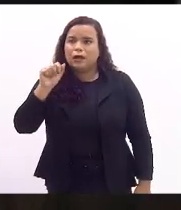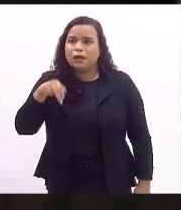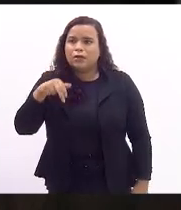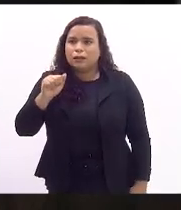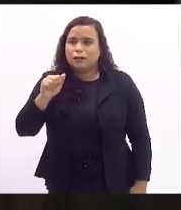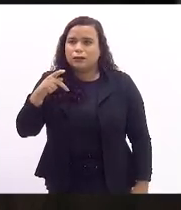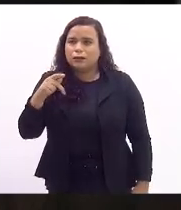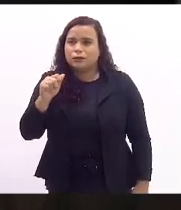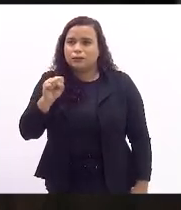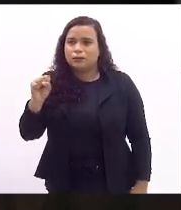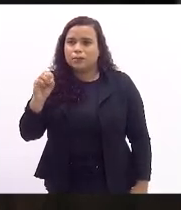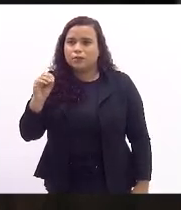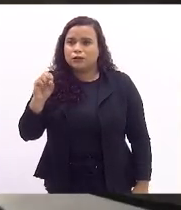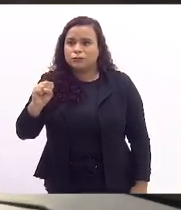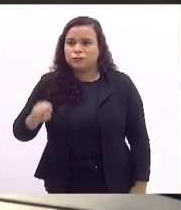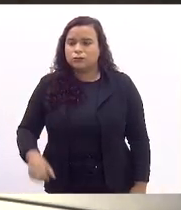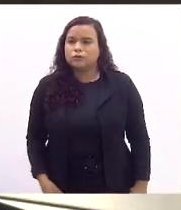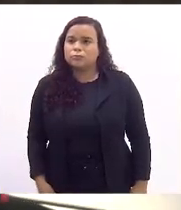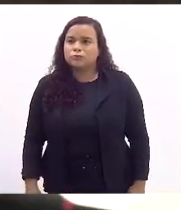Alana Passos